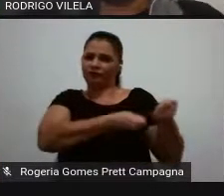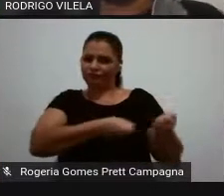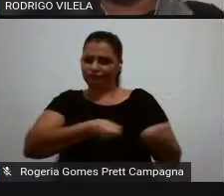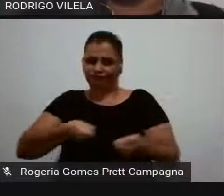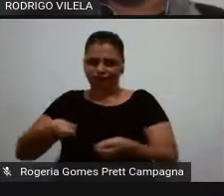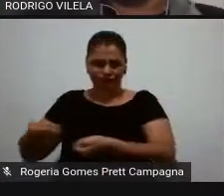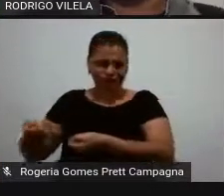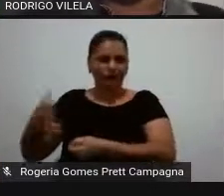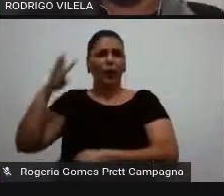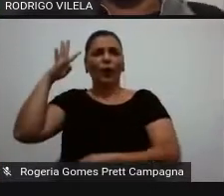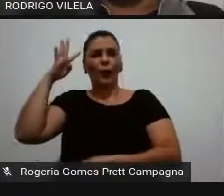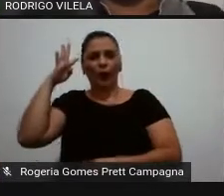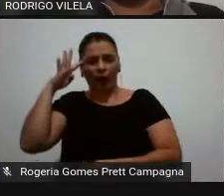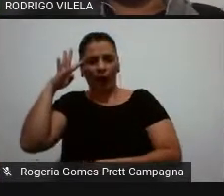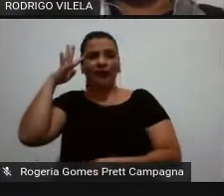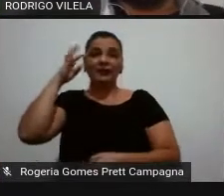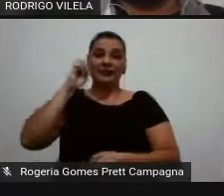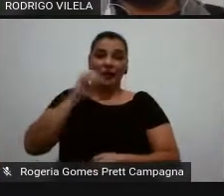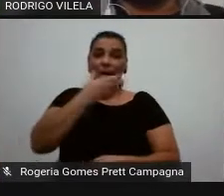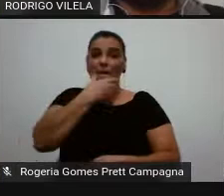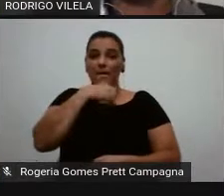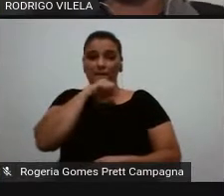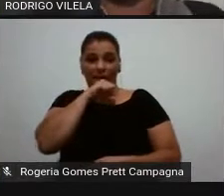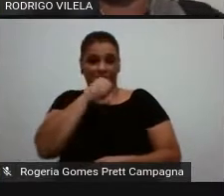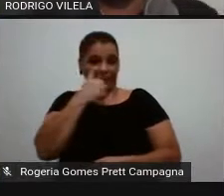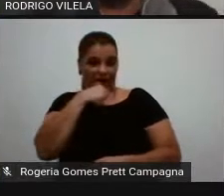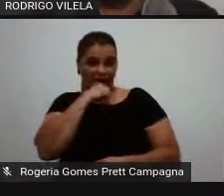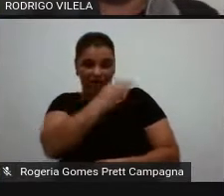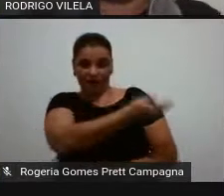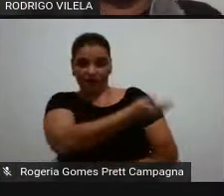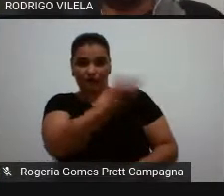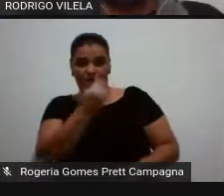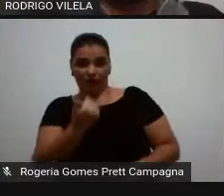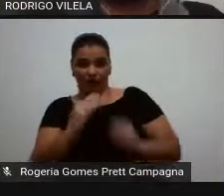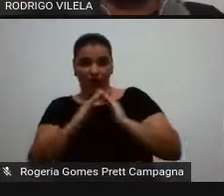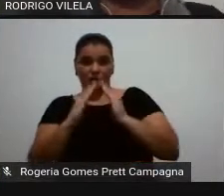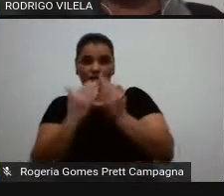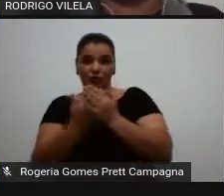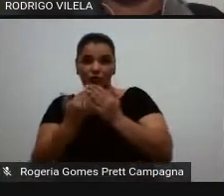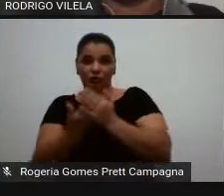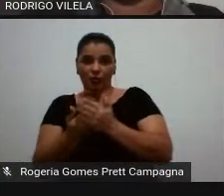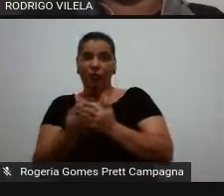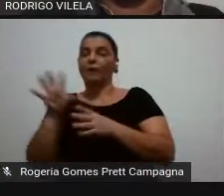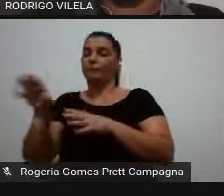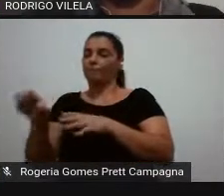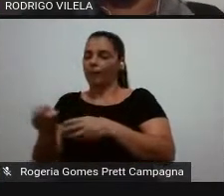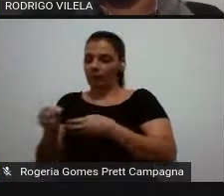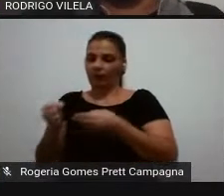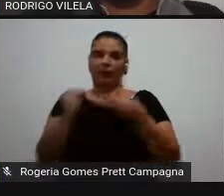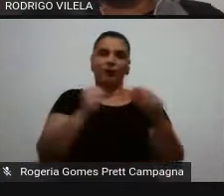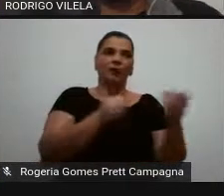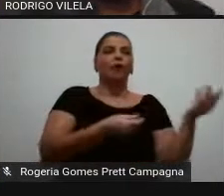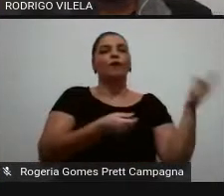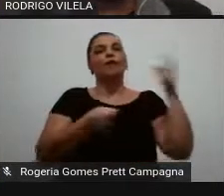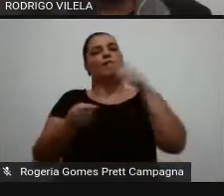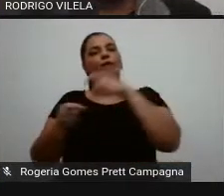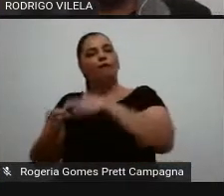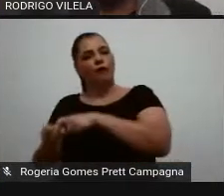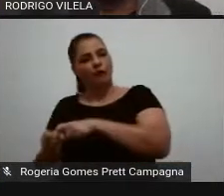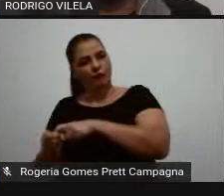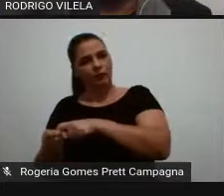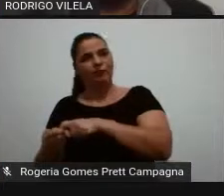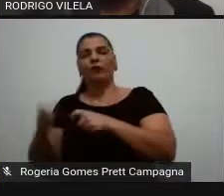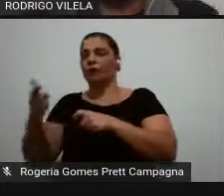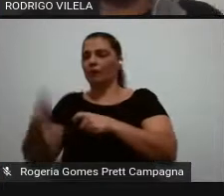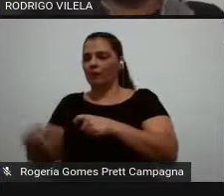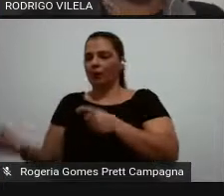é o dia do pai que tem condição de vir buscar a atividade e de devolver o que fez da semana passada e buscar mais